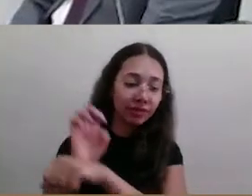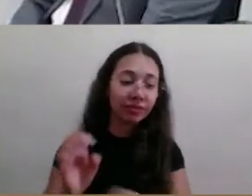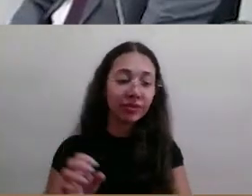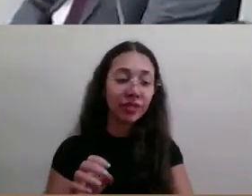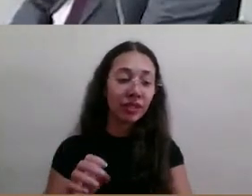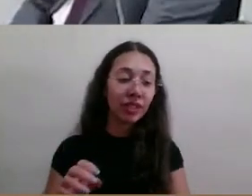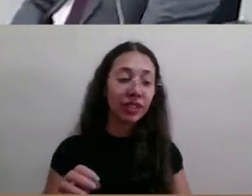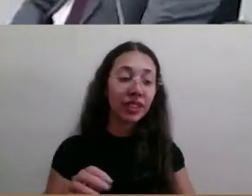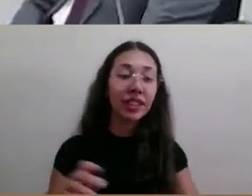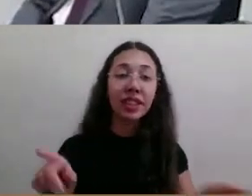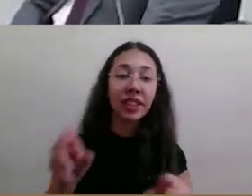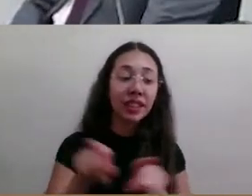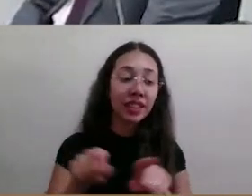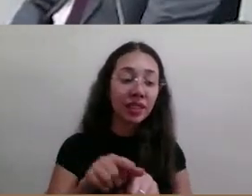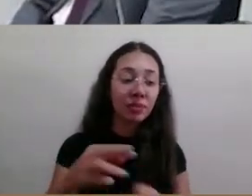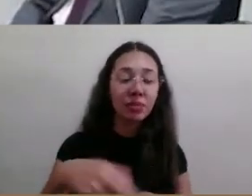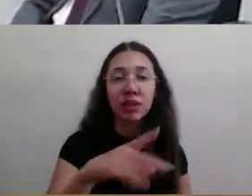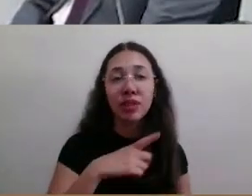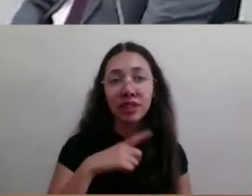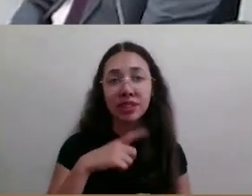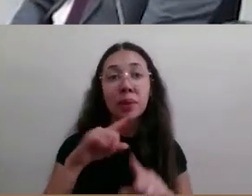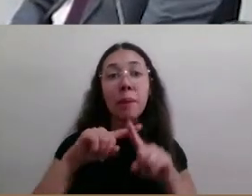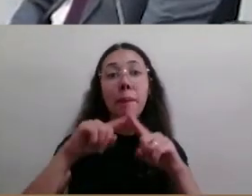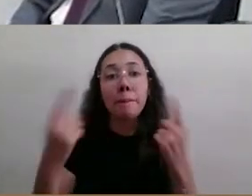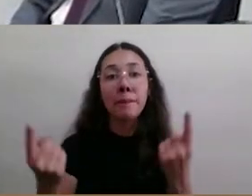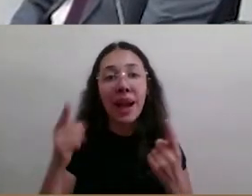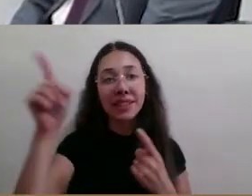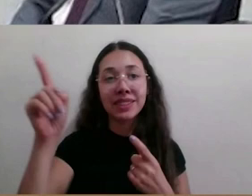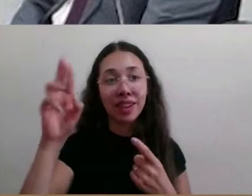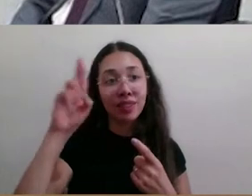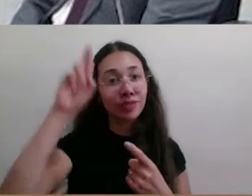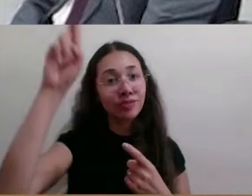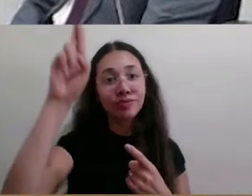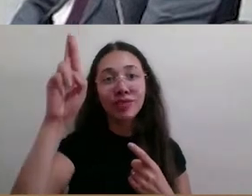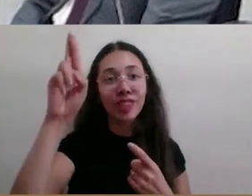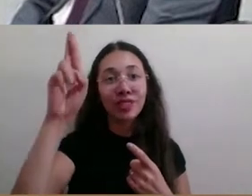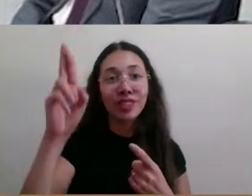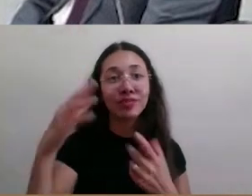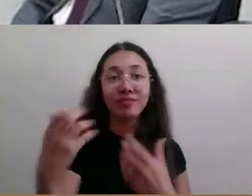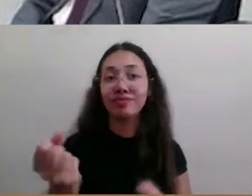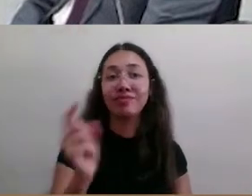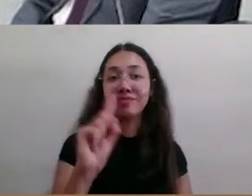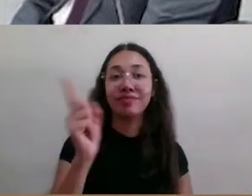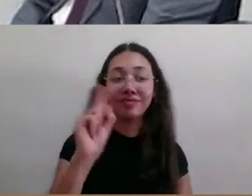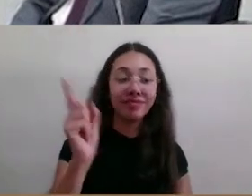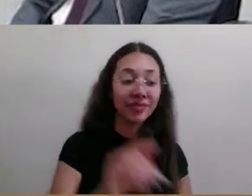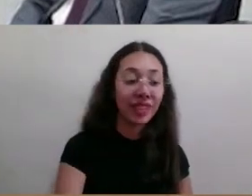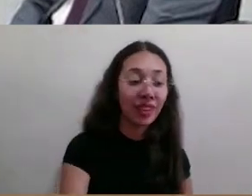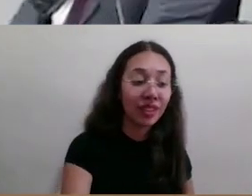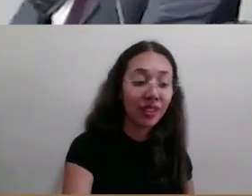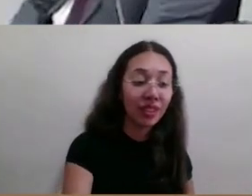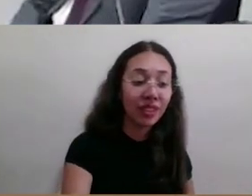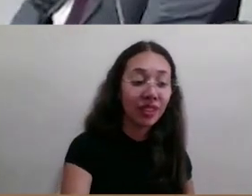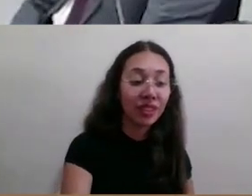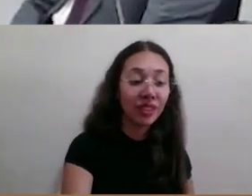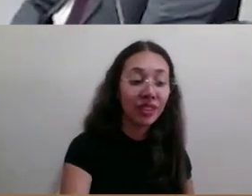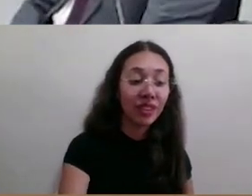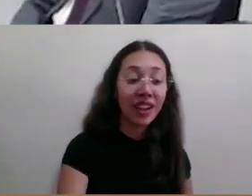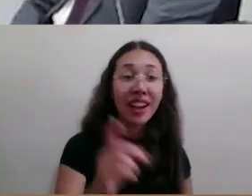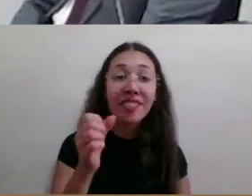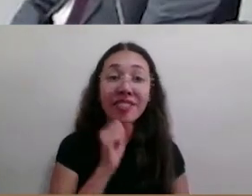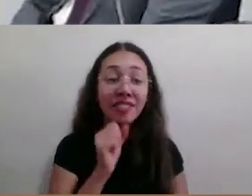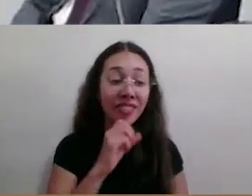federal, trazíamos. O chefe não recebe processo redistribuído. Está na lei do chefe. Só recebe processo novo. Então,